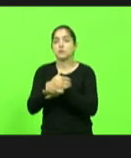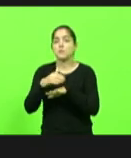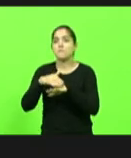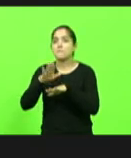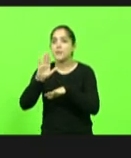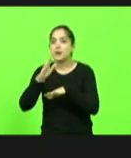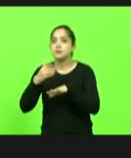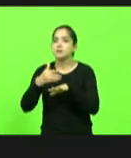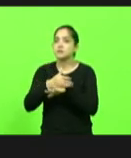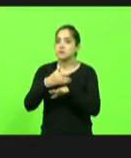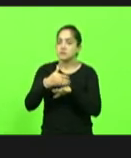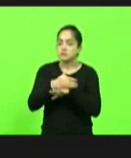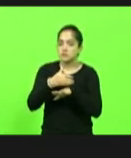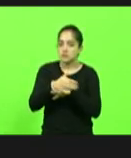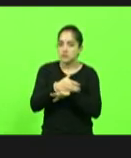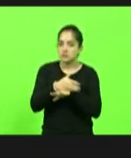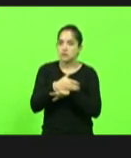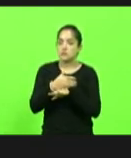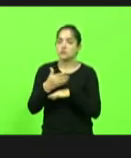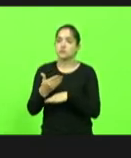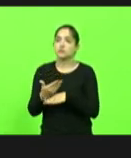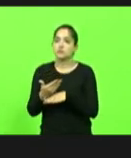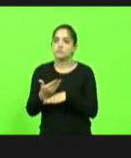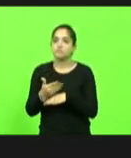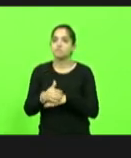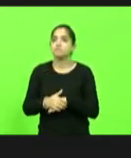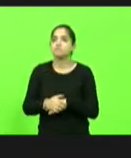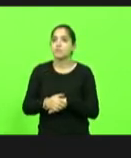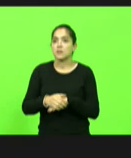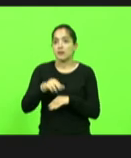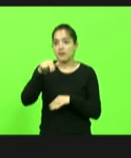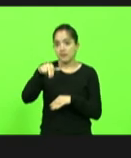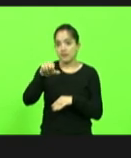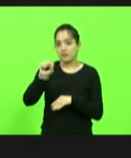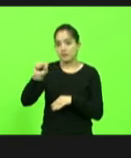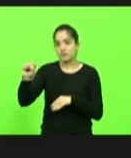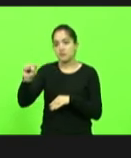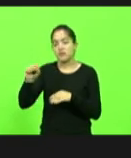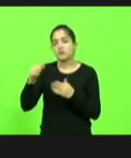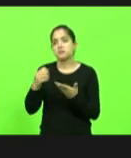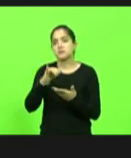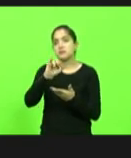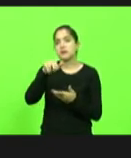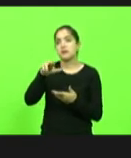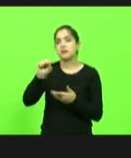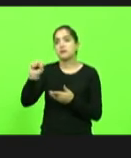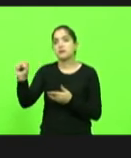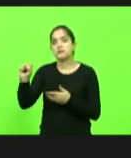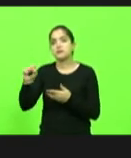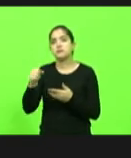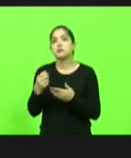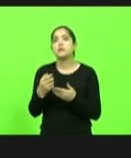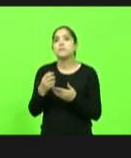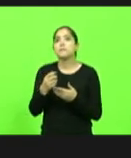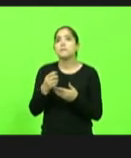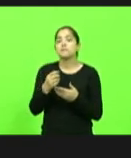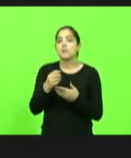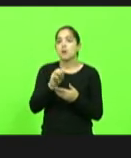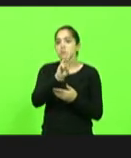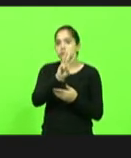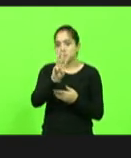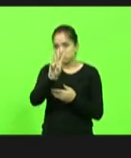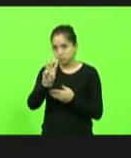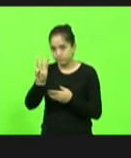acesso à questão do INSS e a plataforma para acesso